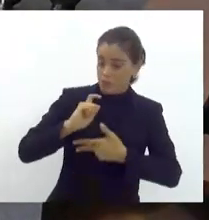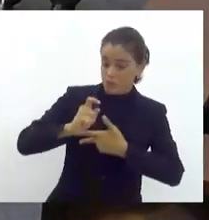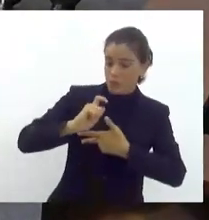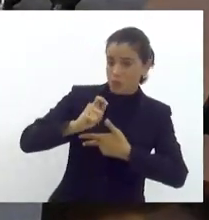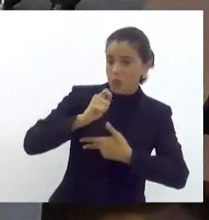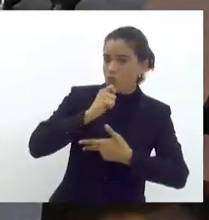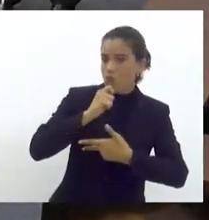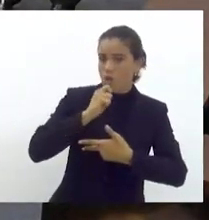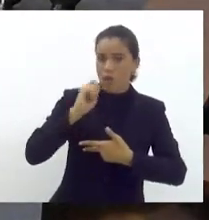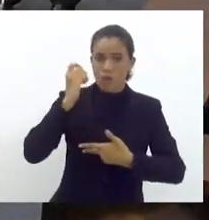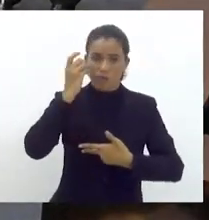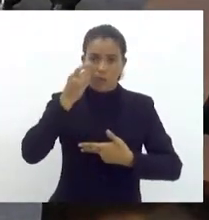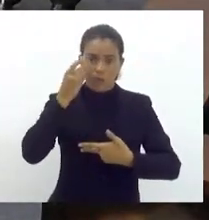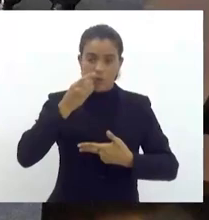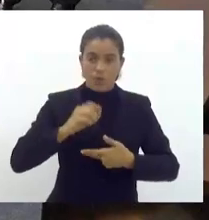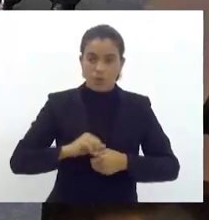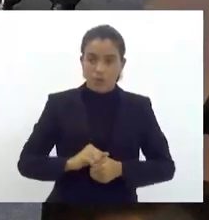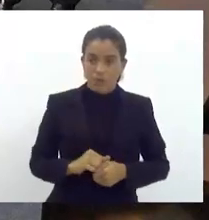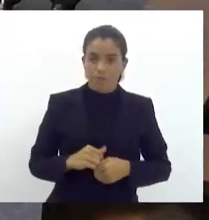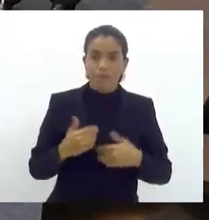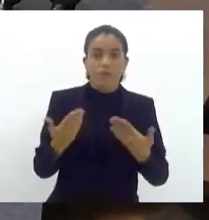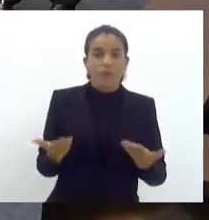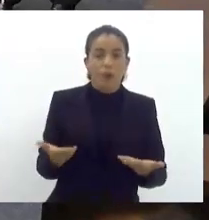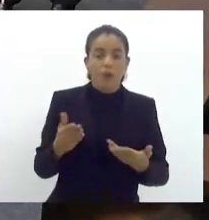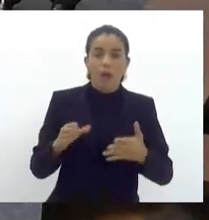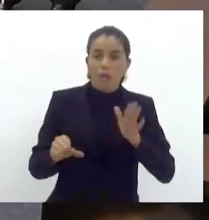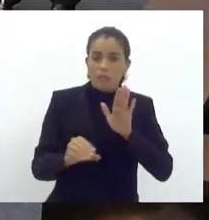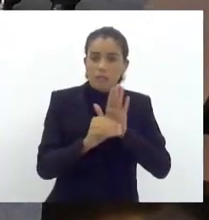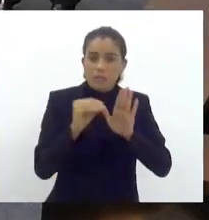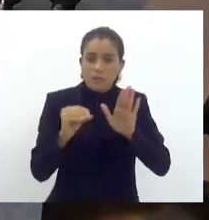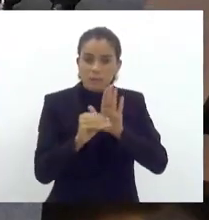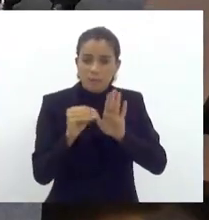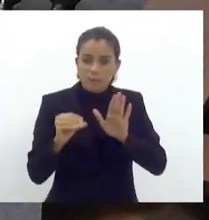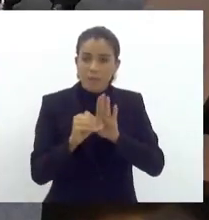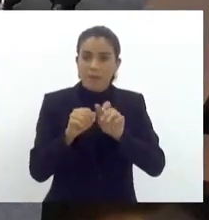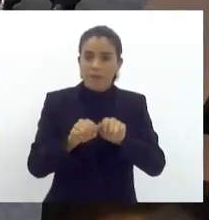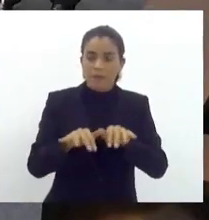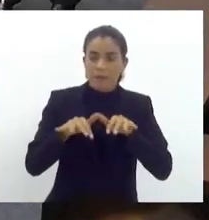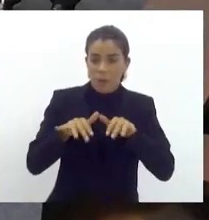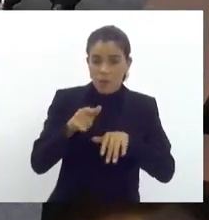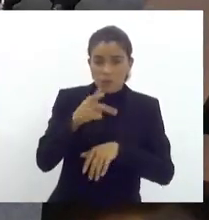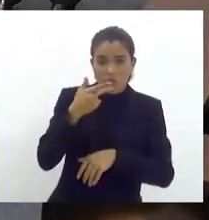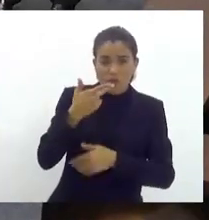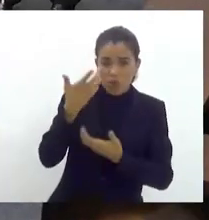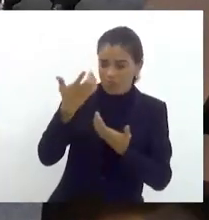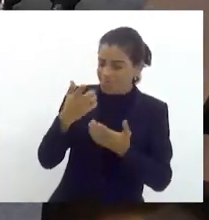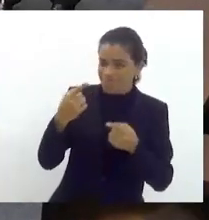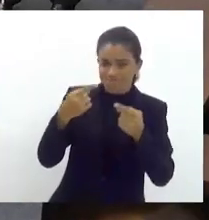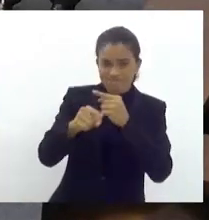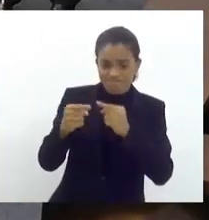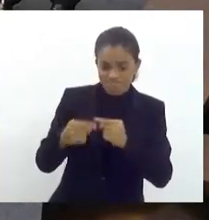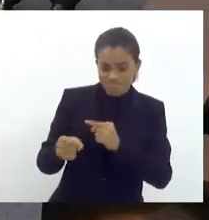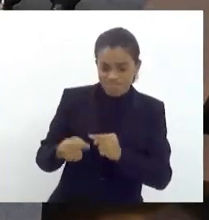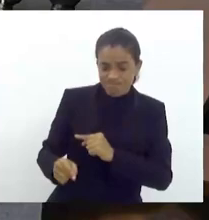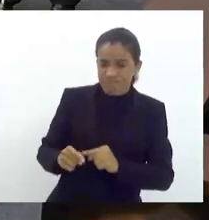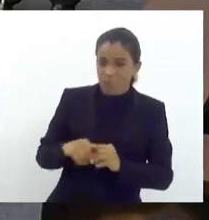um parlamentar as emendas de plenário eu sou rejeitou todas perfeito